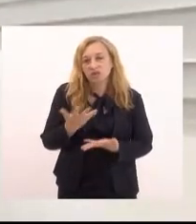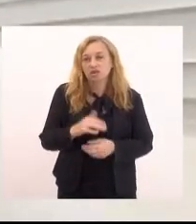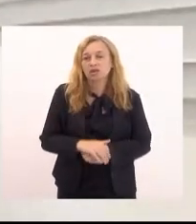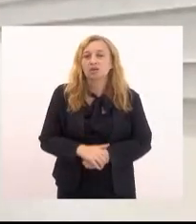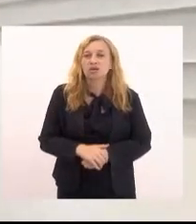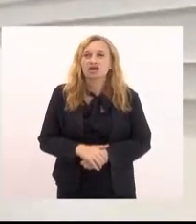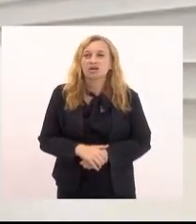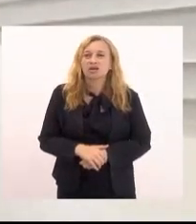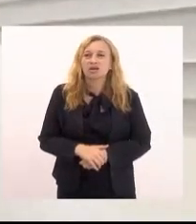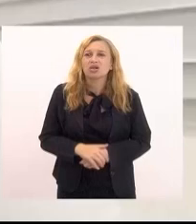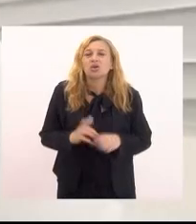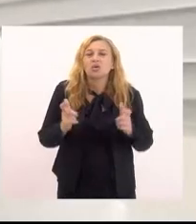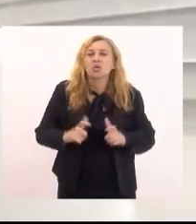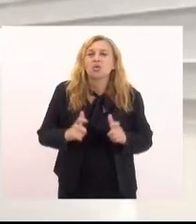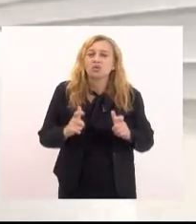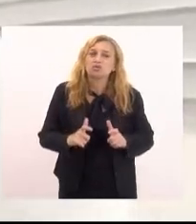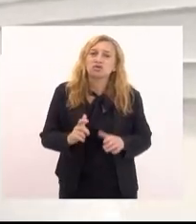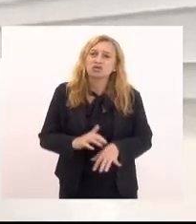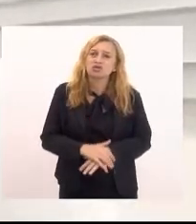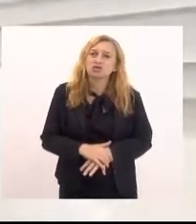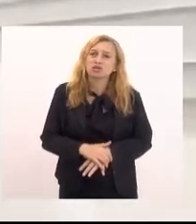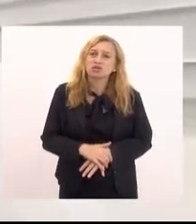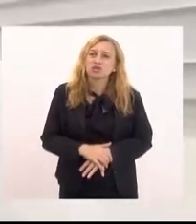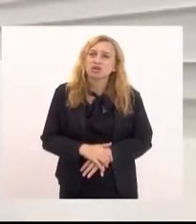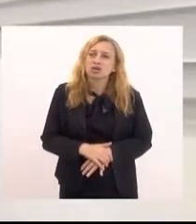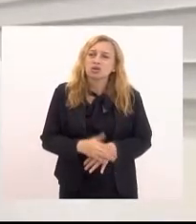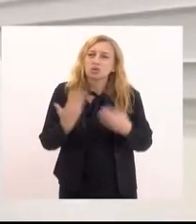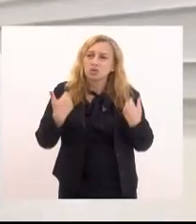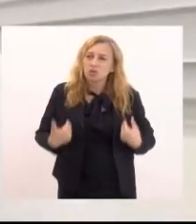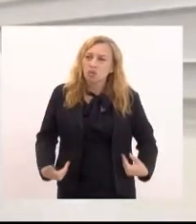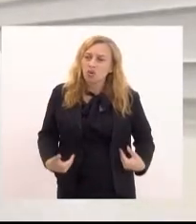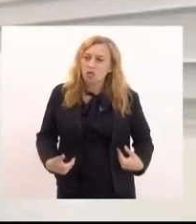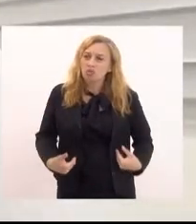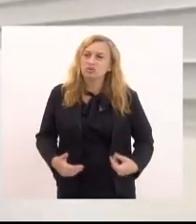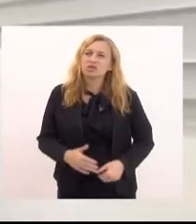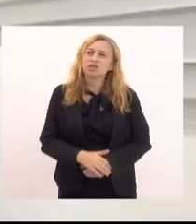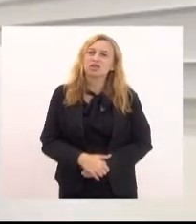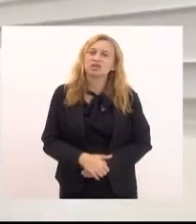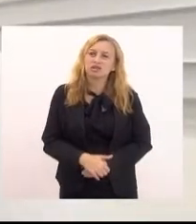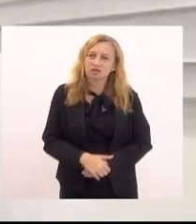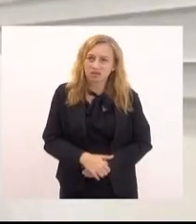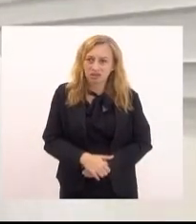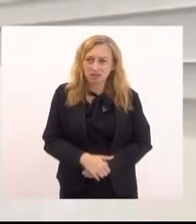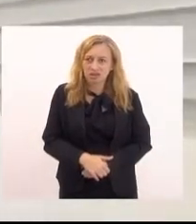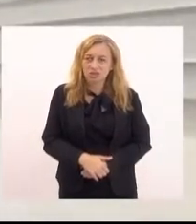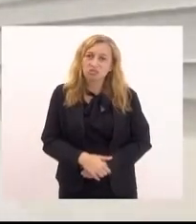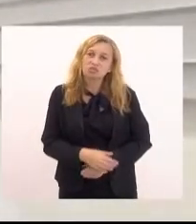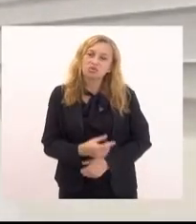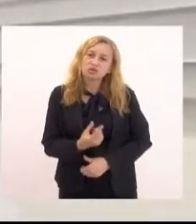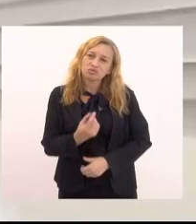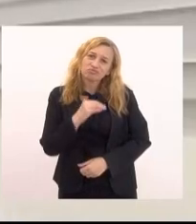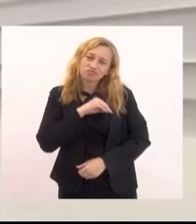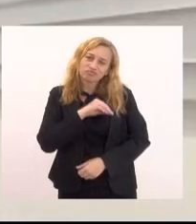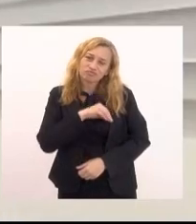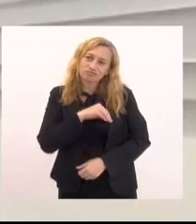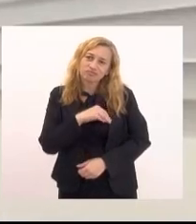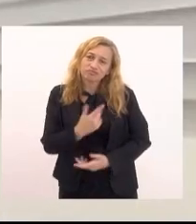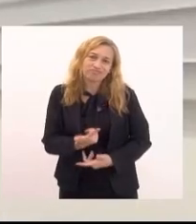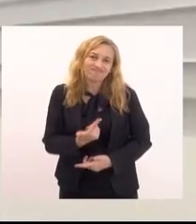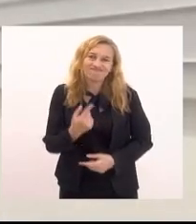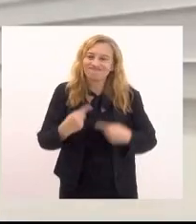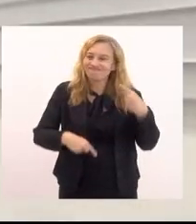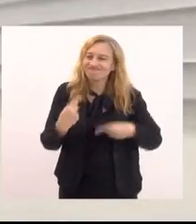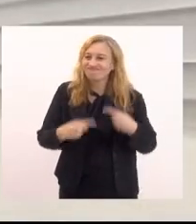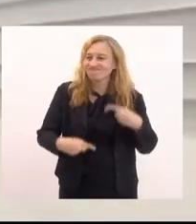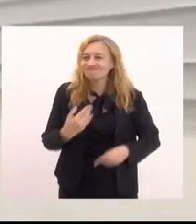onde colocou o seu corpo à frente da garantia do seu salário, porque não há política